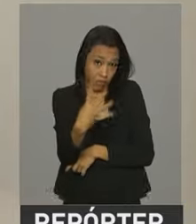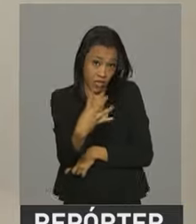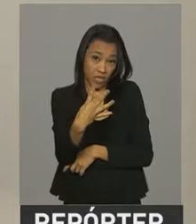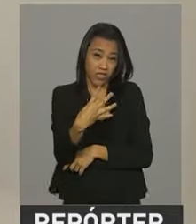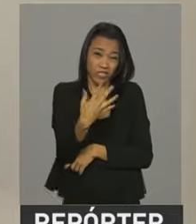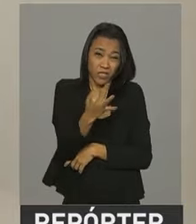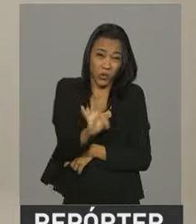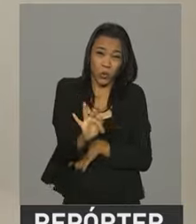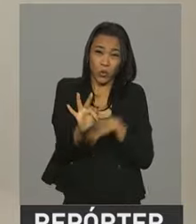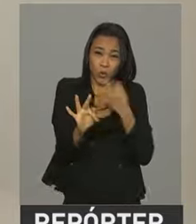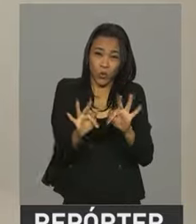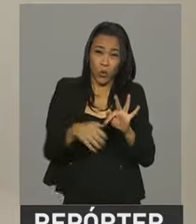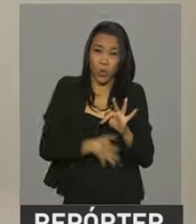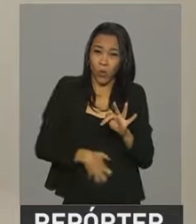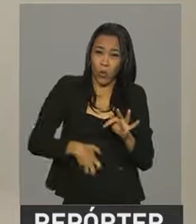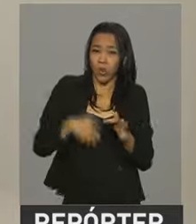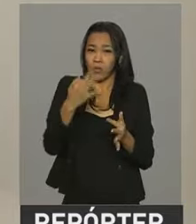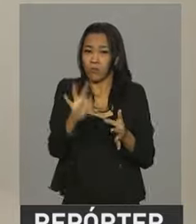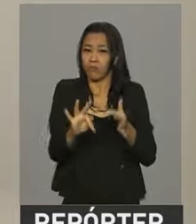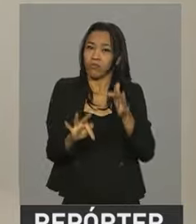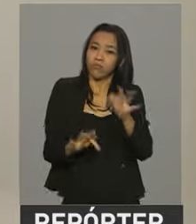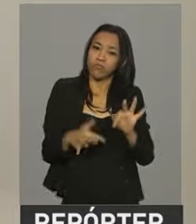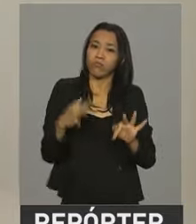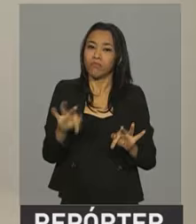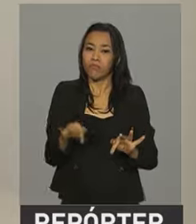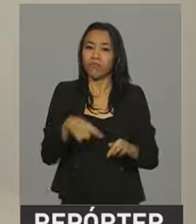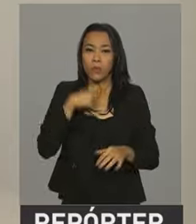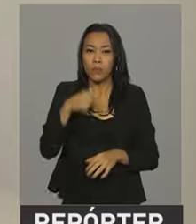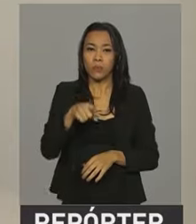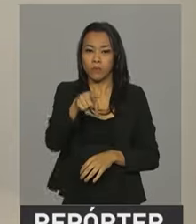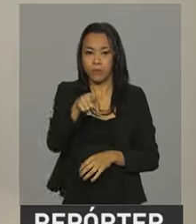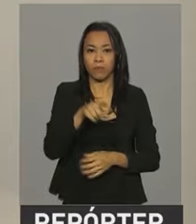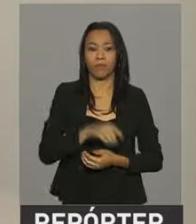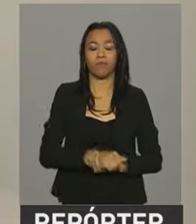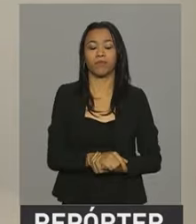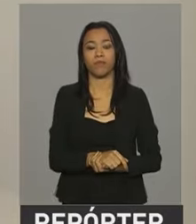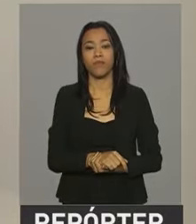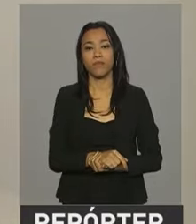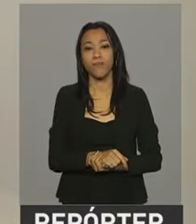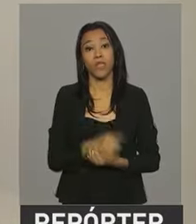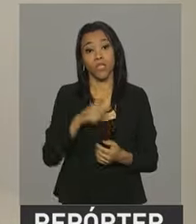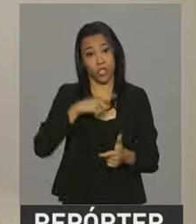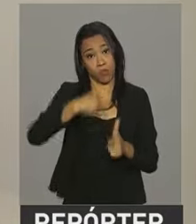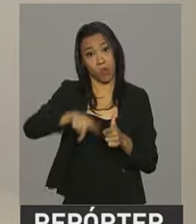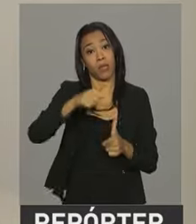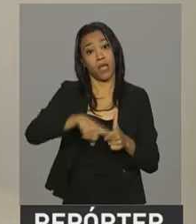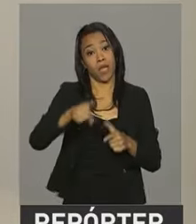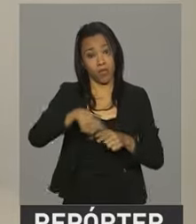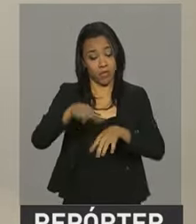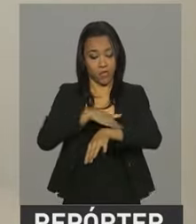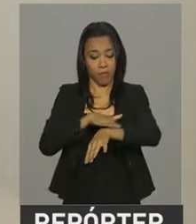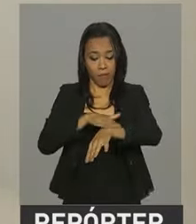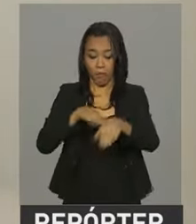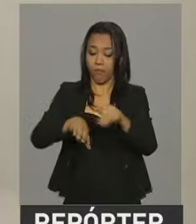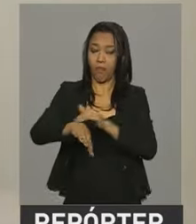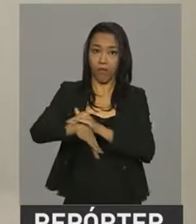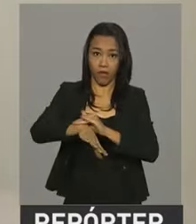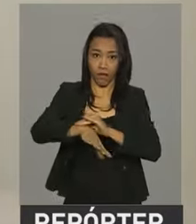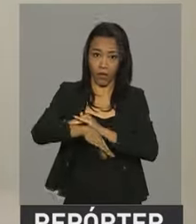as cólicas e tinha também e problemas na pele assim né